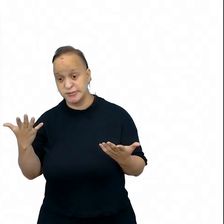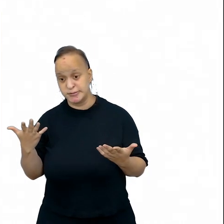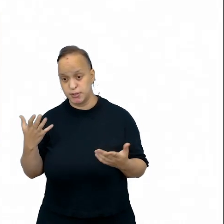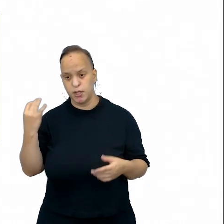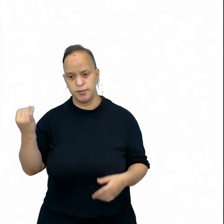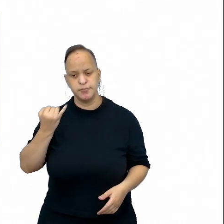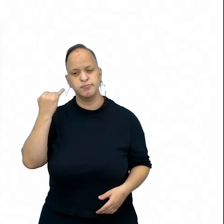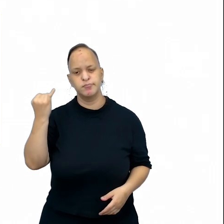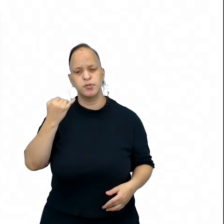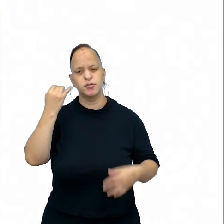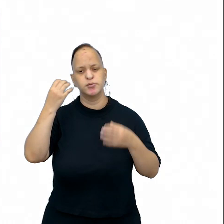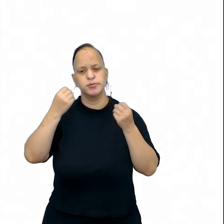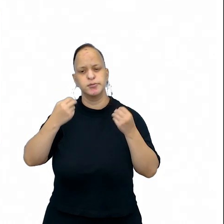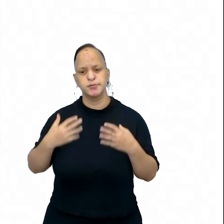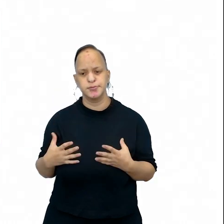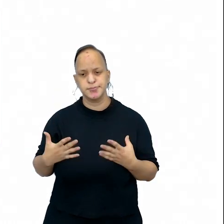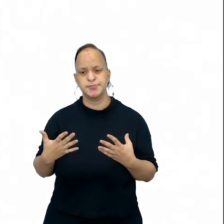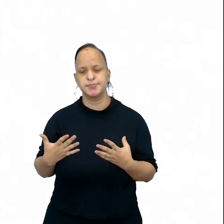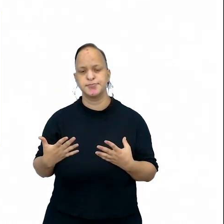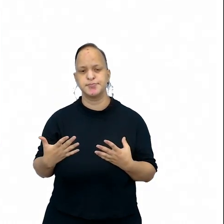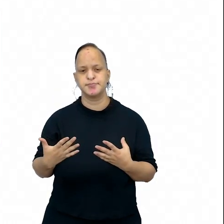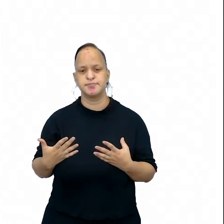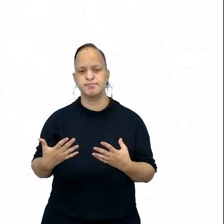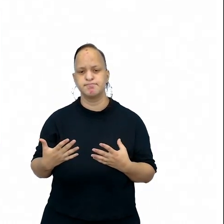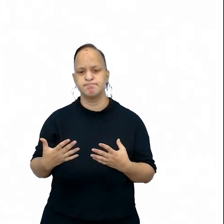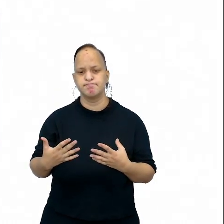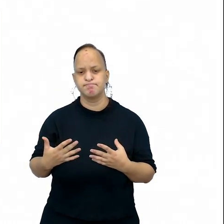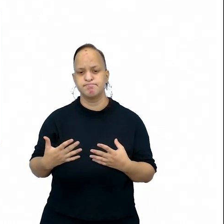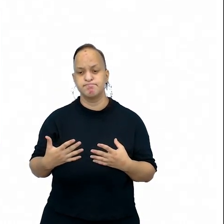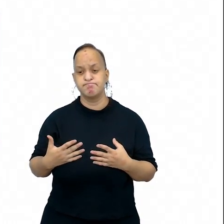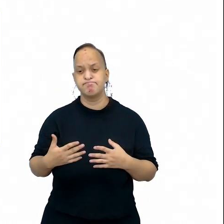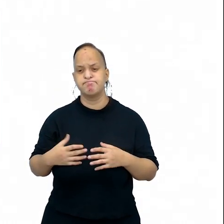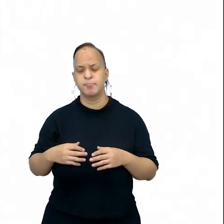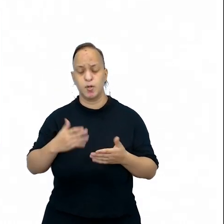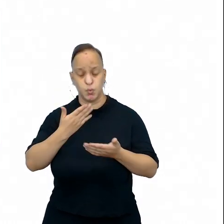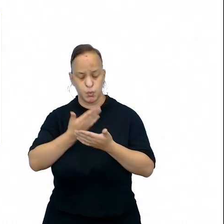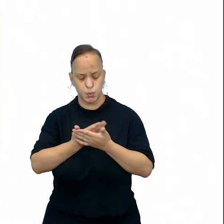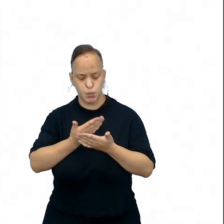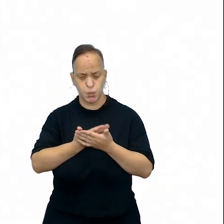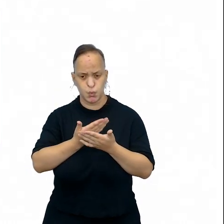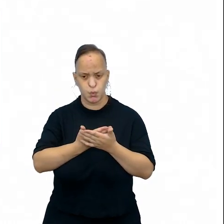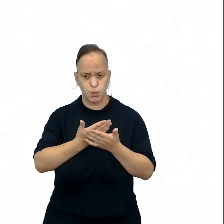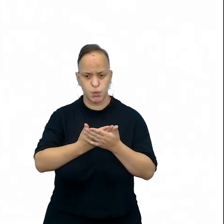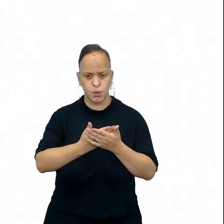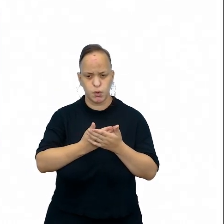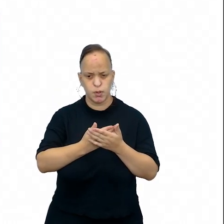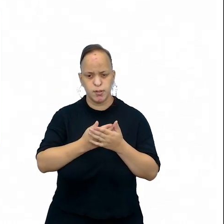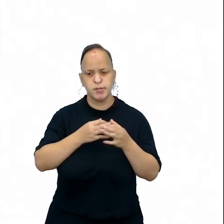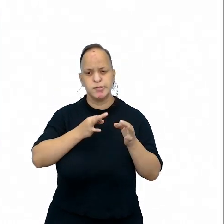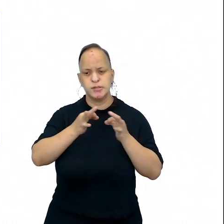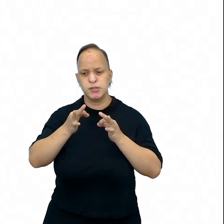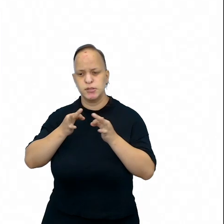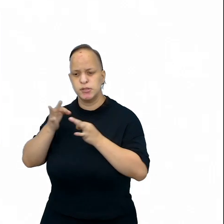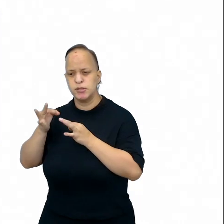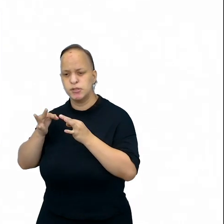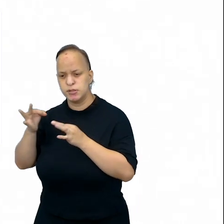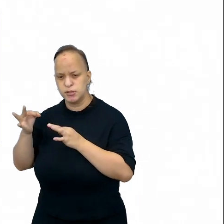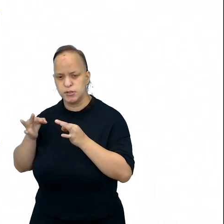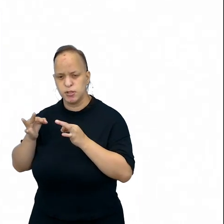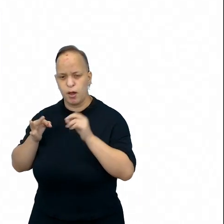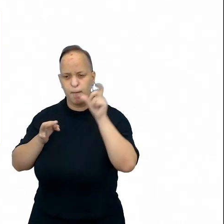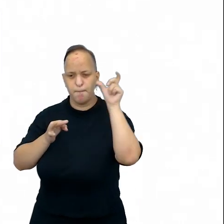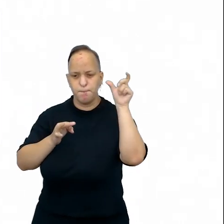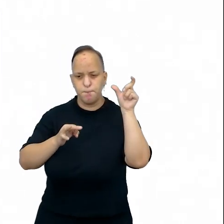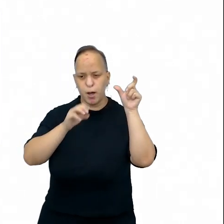tratados. Então, pensando nessa sistematização dessa aula, nós podemos imaginar que os estudantes, né,